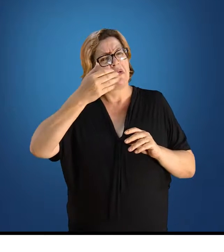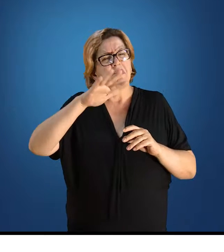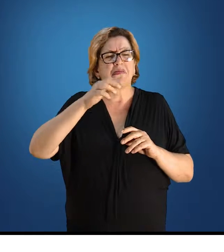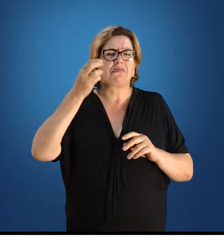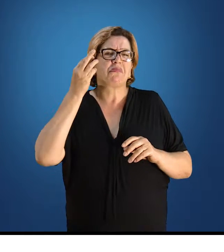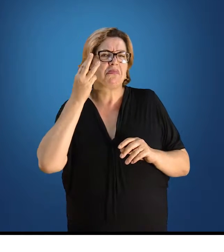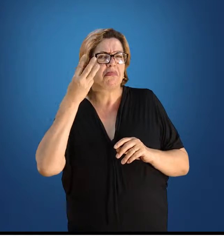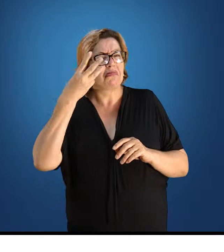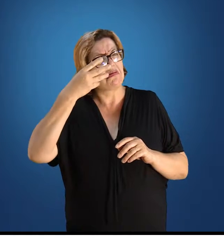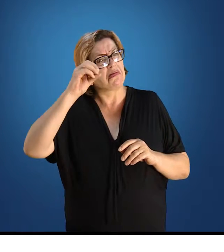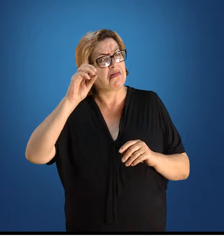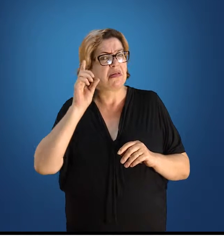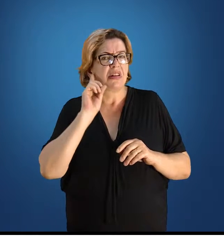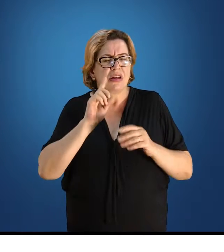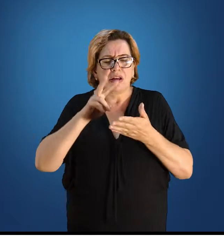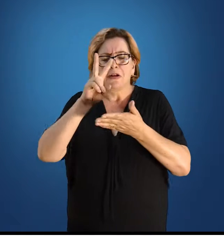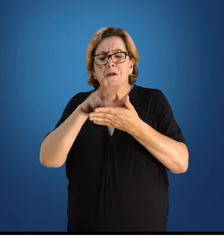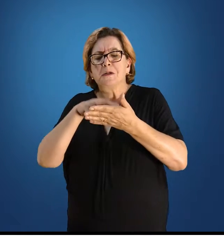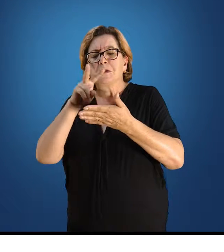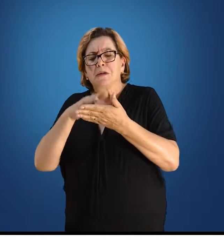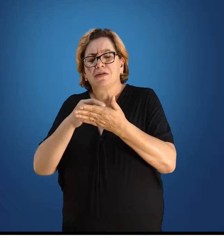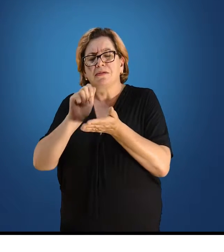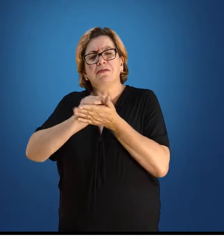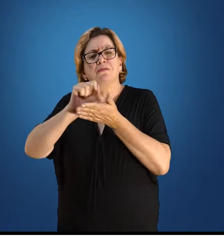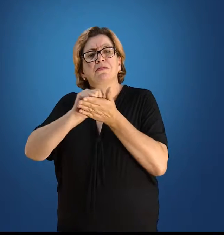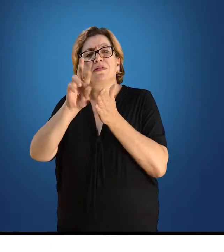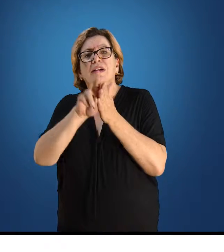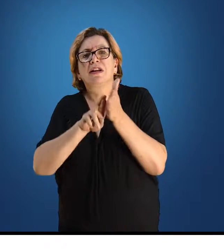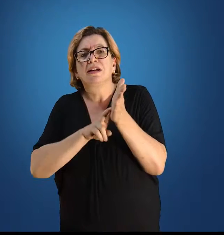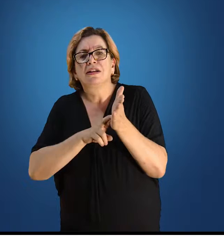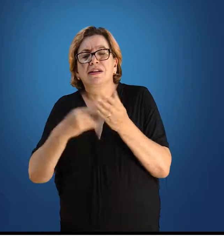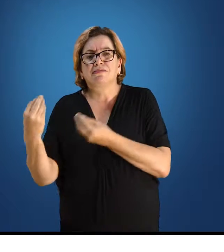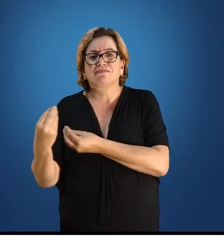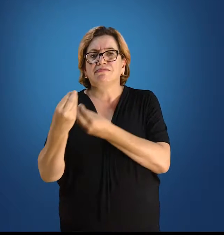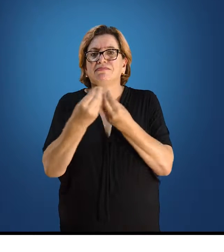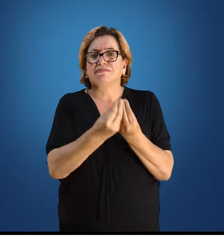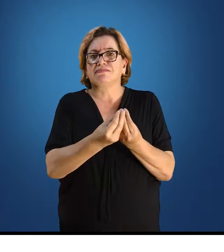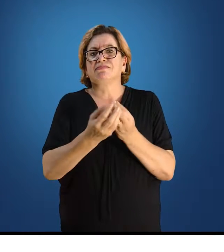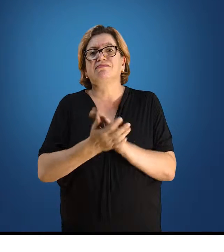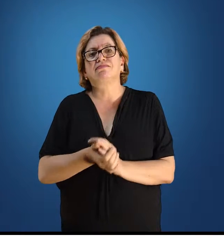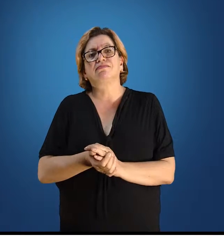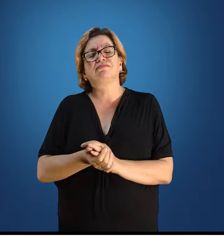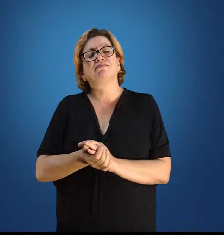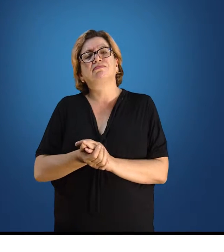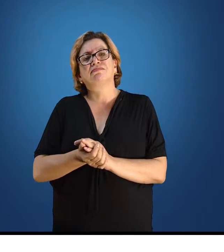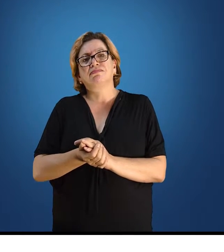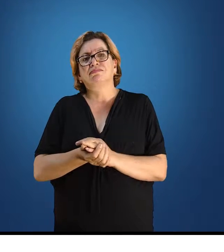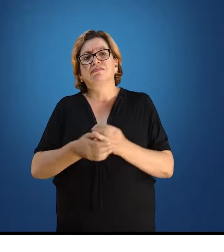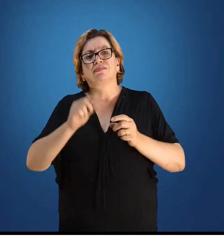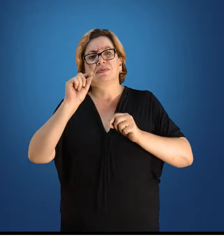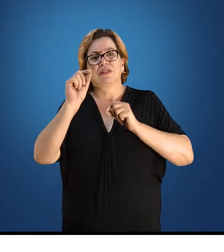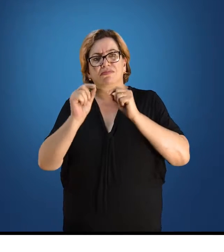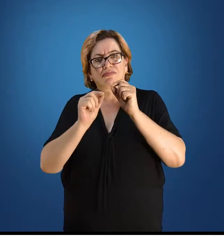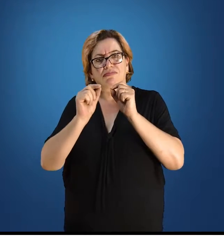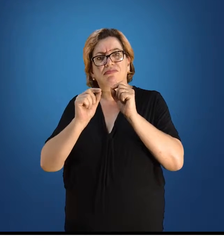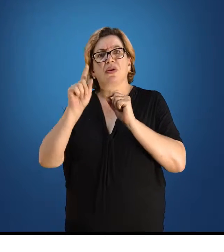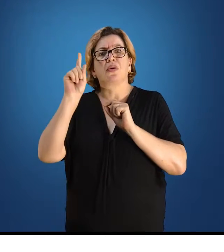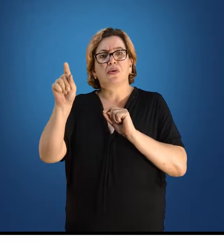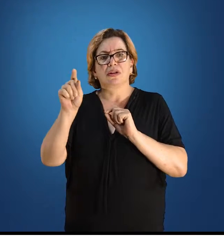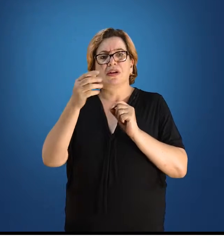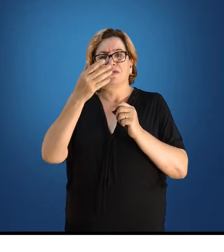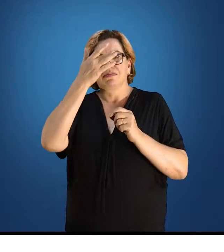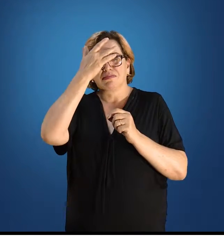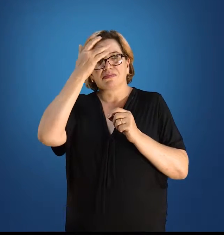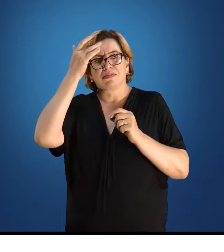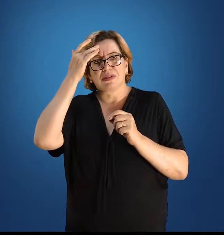um parecer sobre o seu artigo e vão devolver esse artigo para o editor. Baseado nesse parecer é que o editor